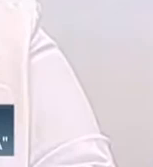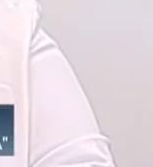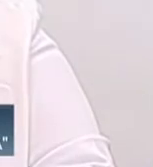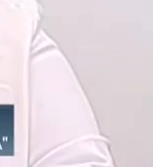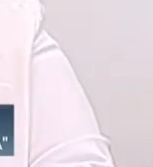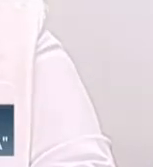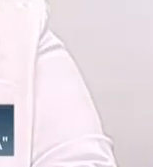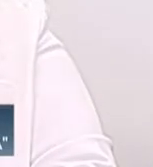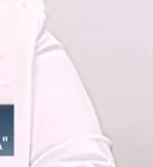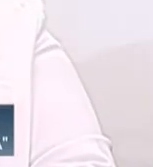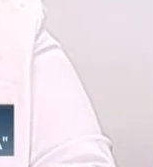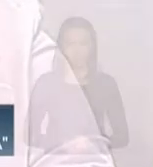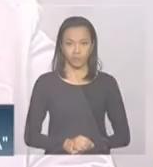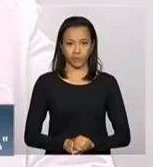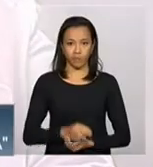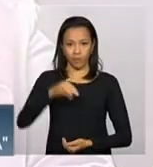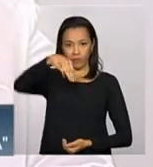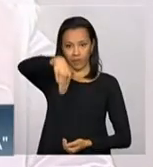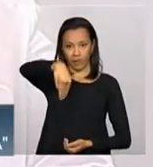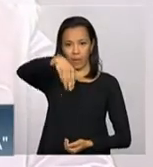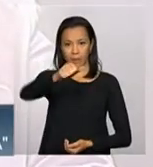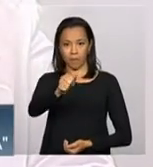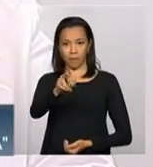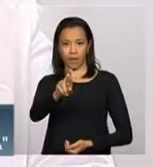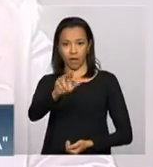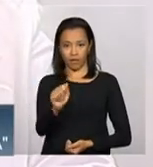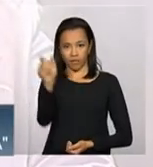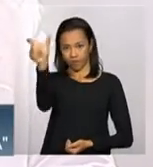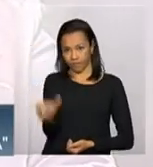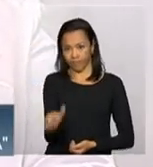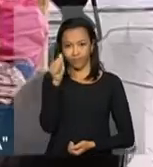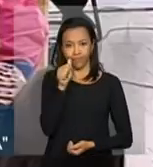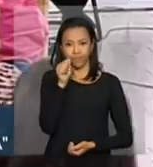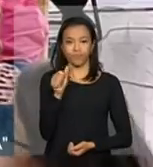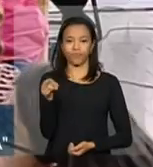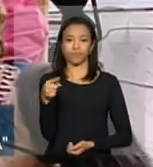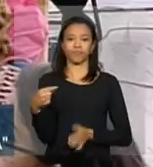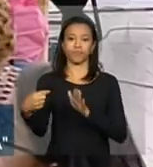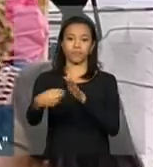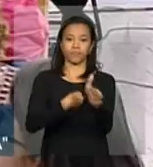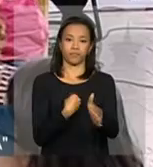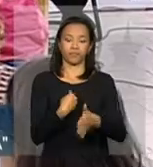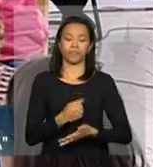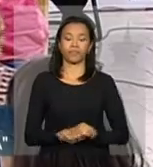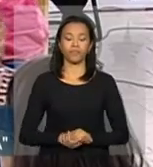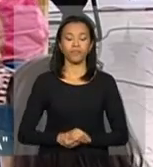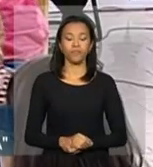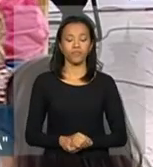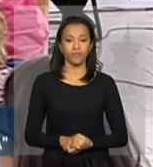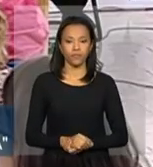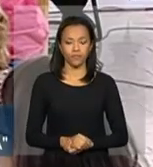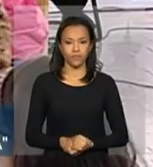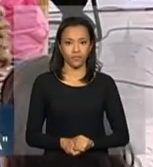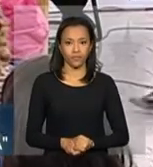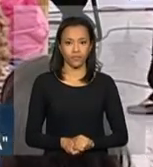Mara Régia, o microfone para a Mara Régia, por favor. Mara. É, tem, pode pegar aqui.